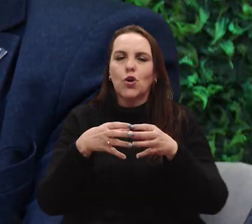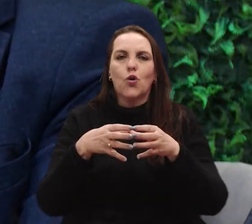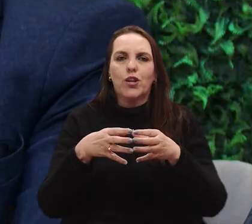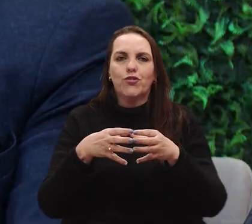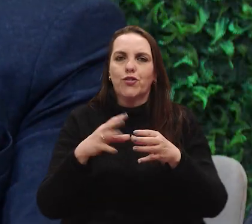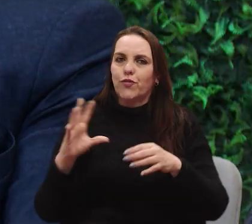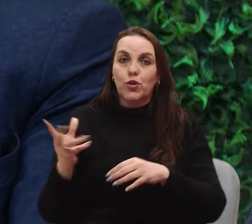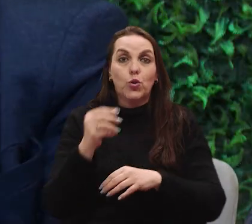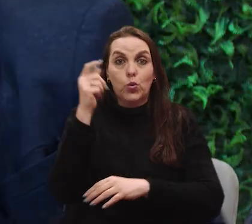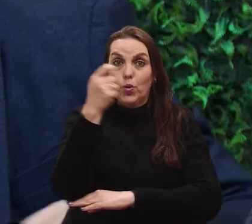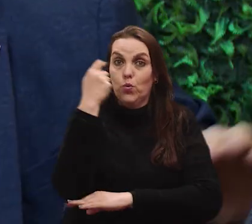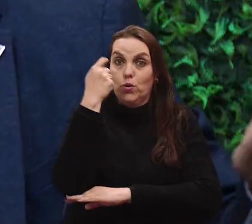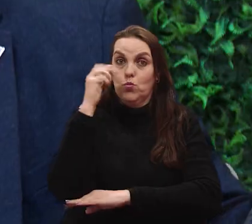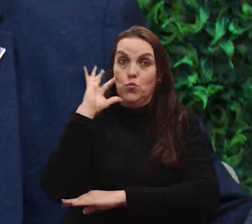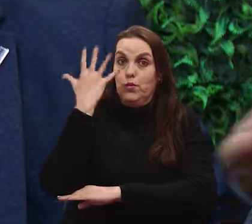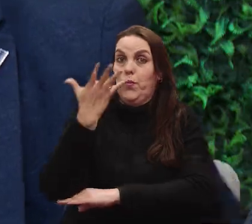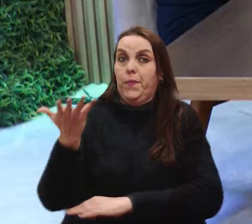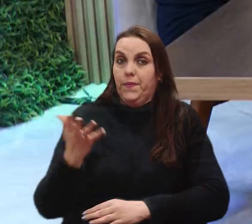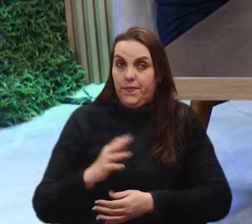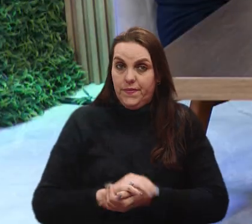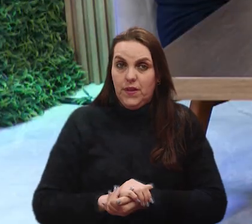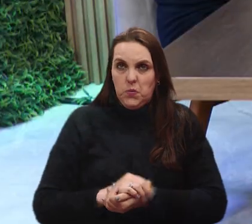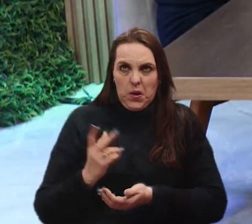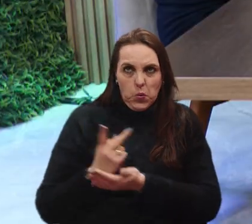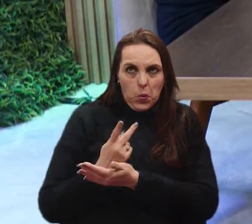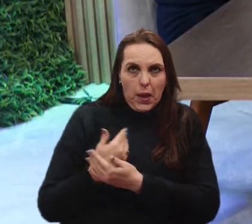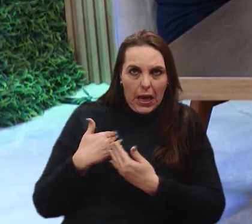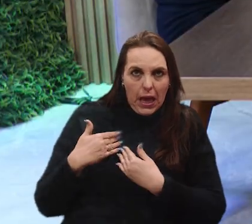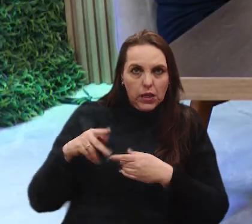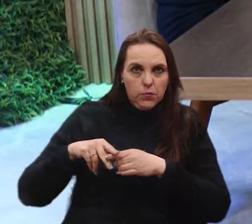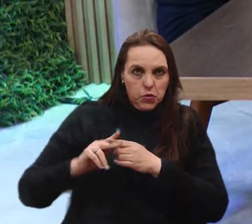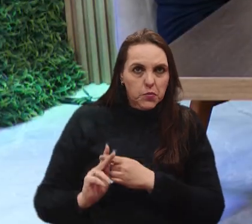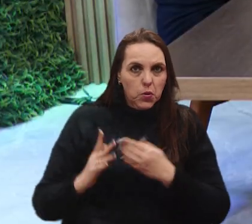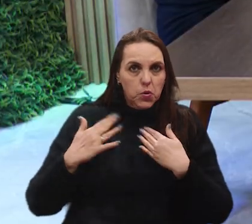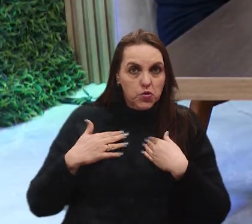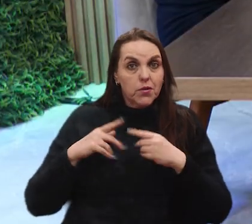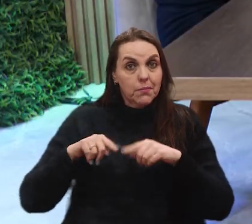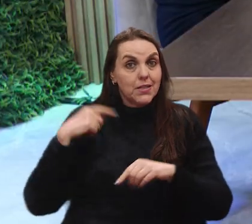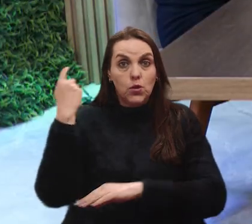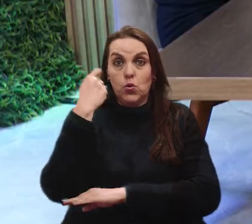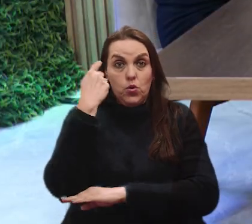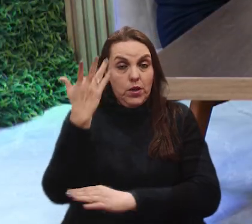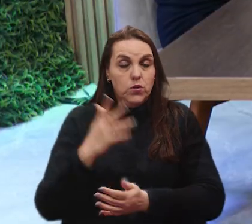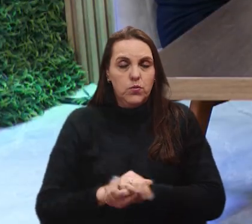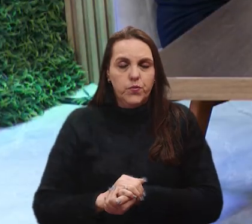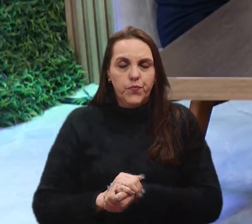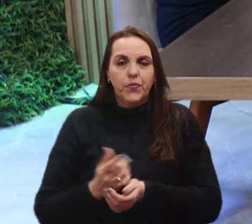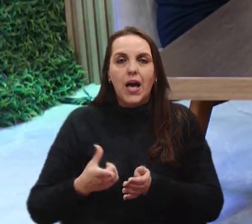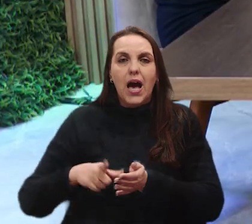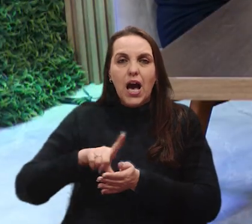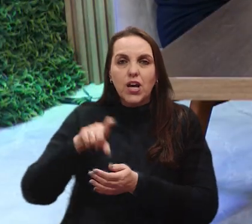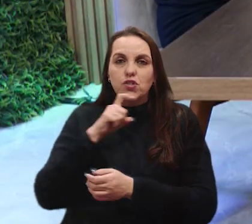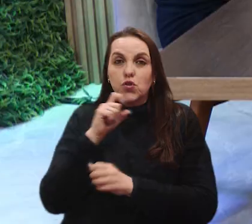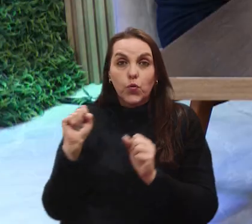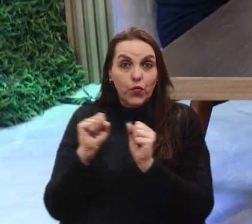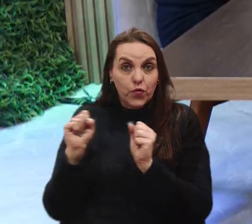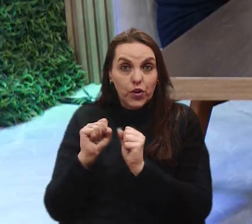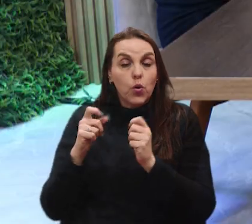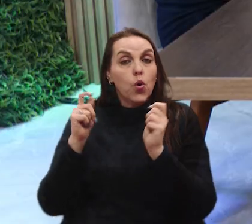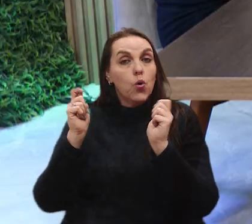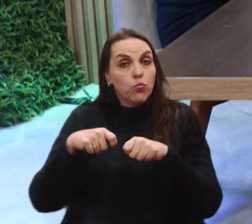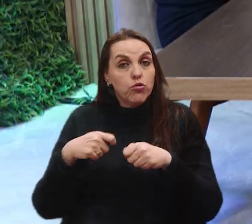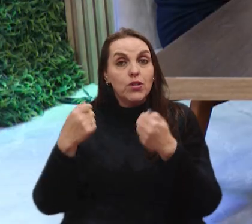maior, porque isso é em todo o Rio Grande do Sul. Por exemplo, agora, errado, não sei como antes do inverno, eles podiam ter feito uma